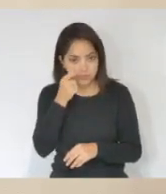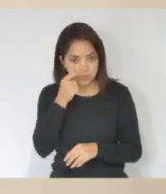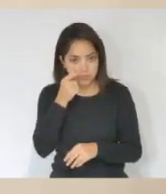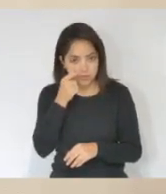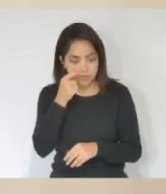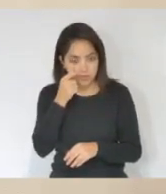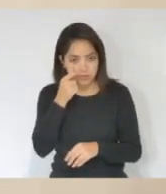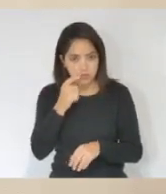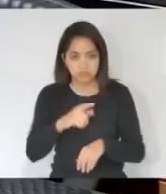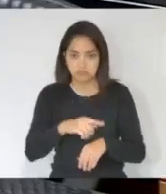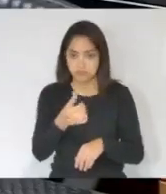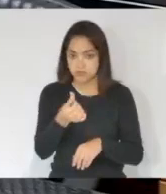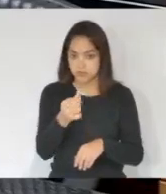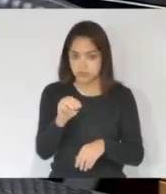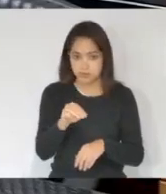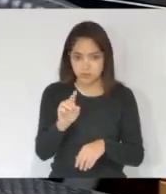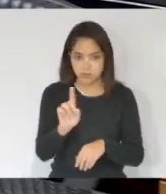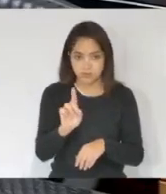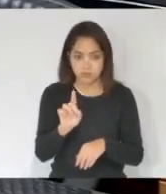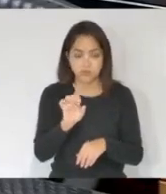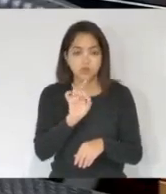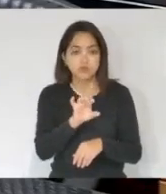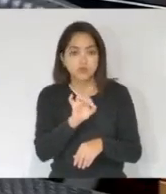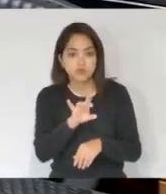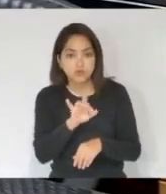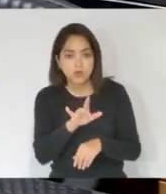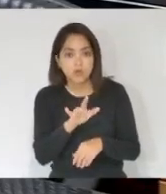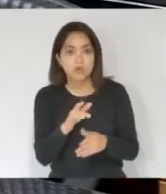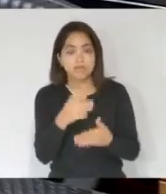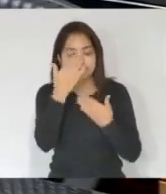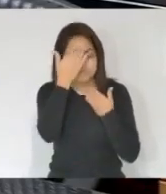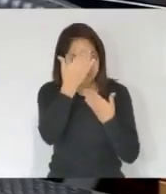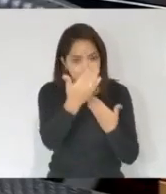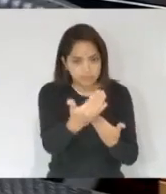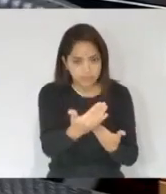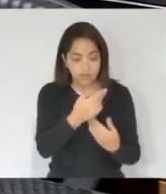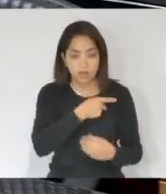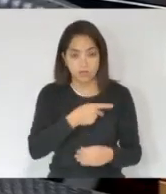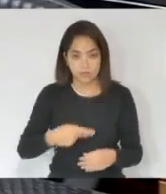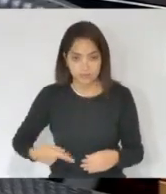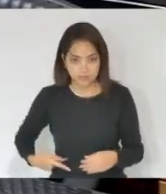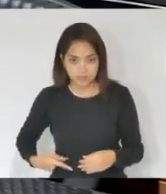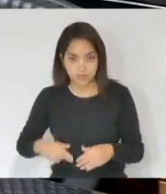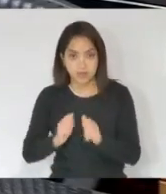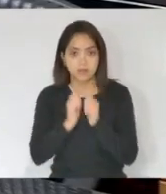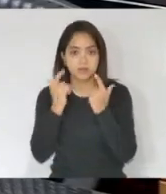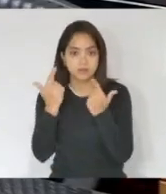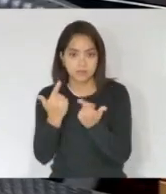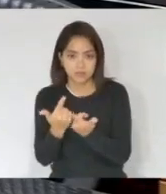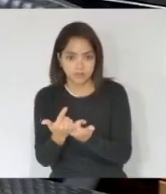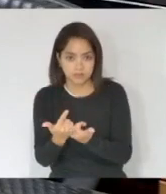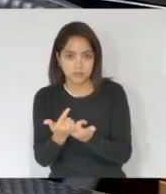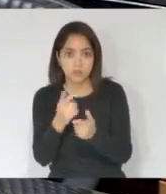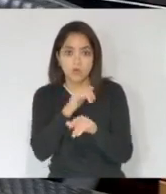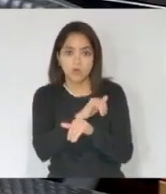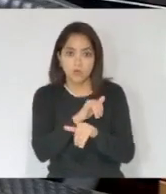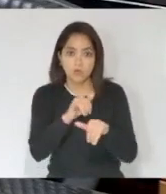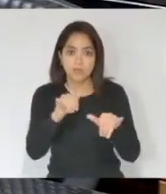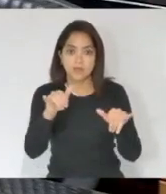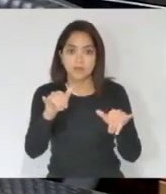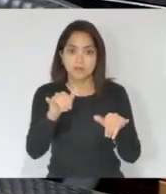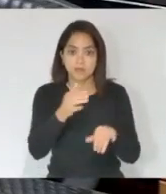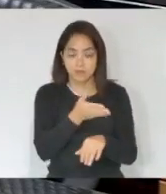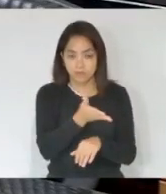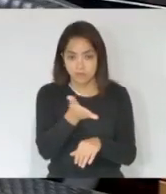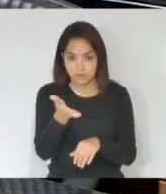usar os 6 minutos, mas apenas eu quero fazer mais uma vez um agradecimento ao presidente aqui à Assembleia Legislativa e comunicar a todos os